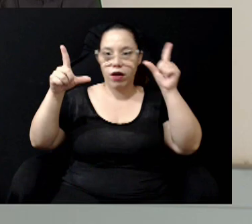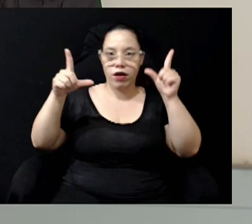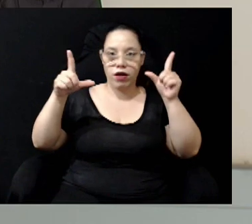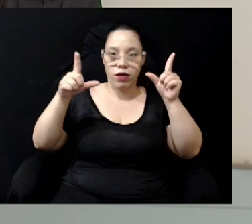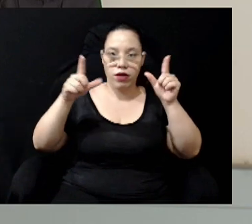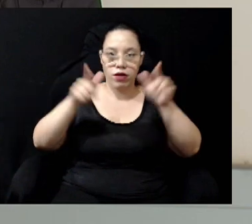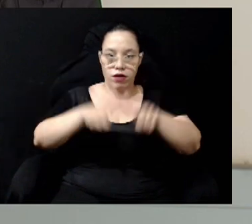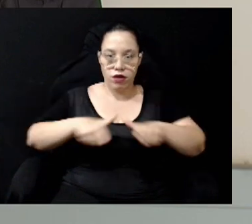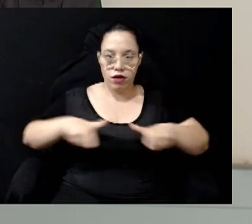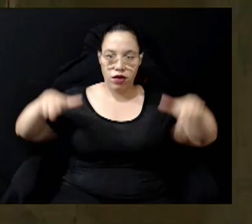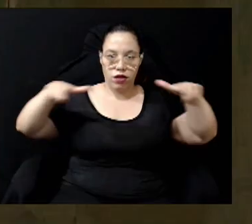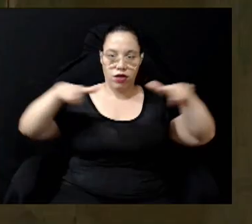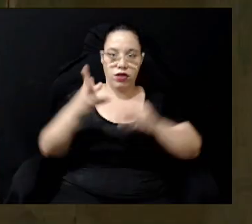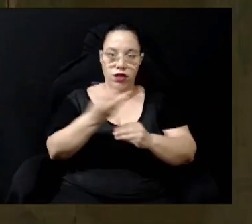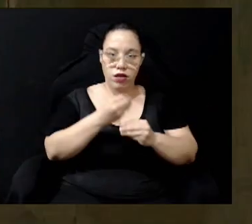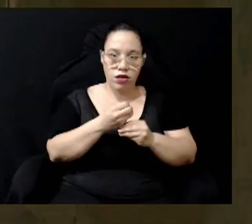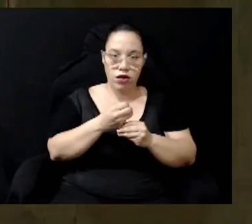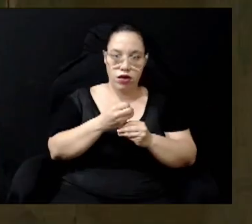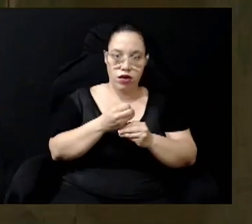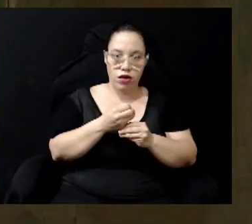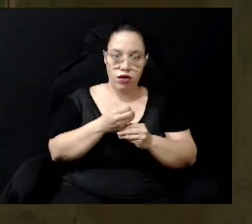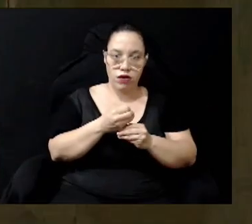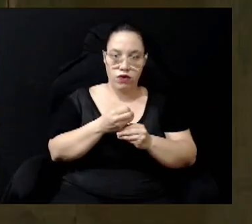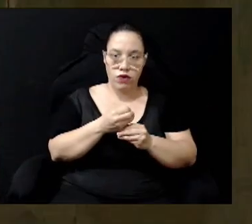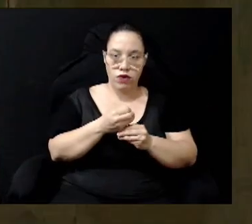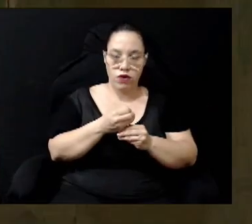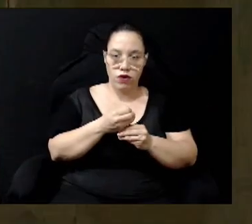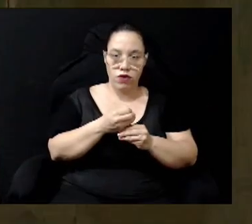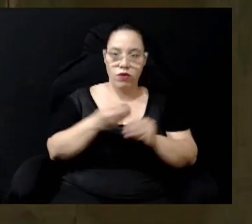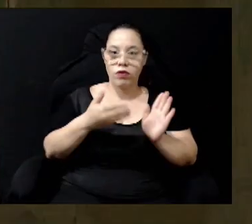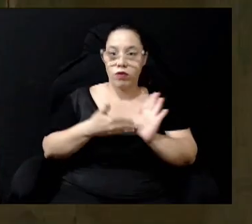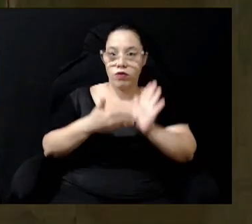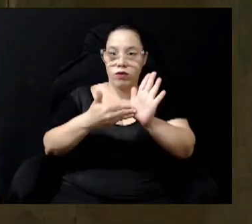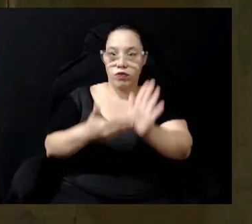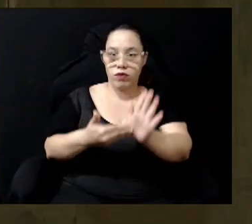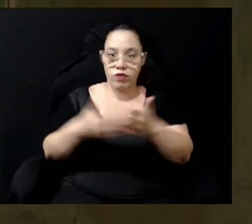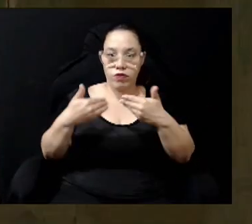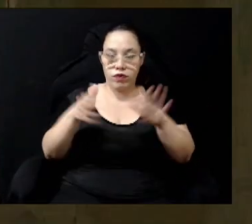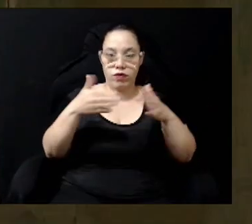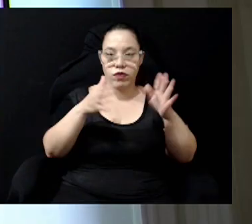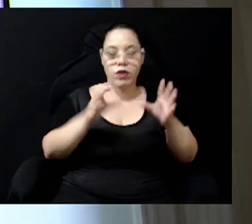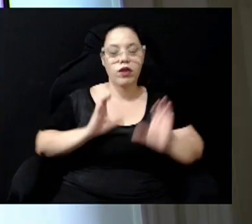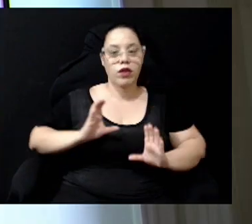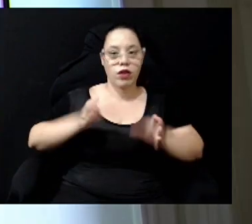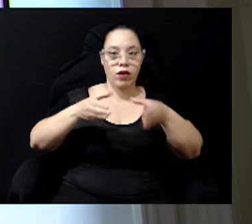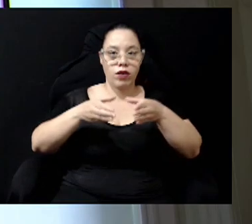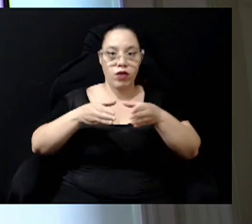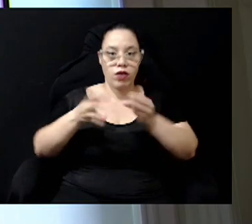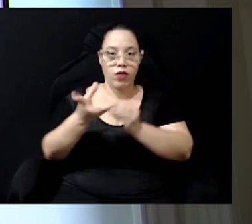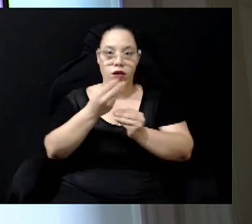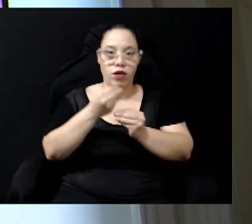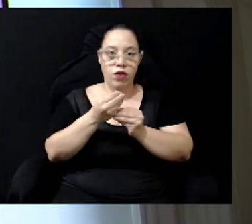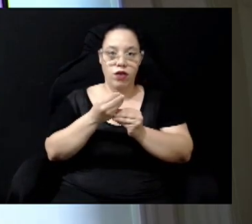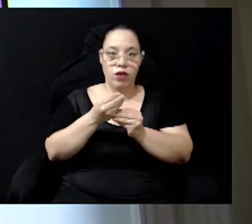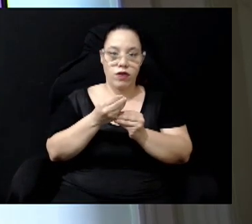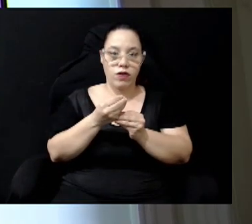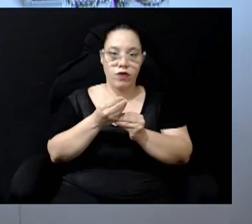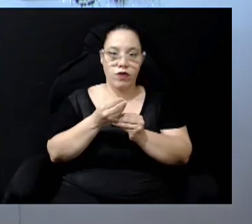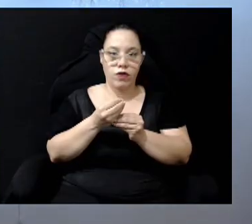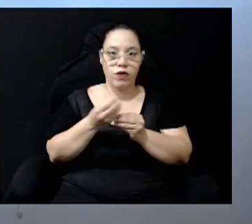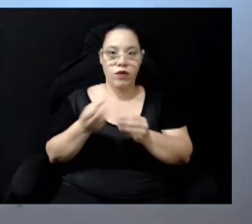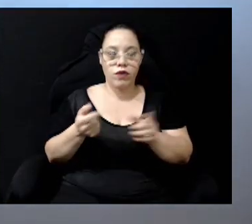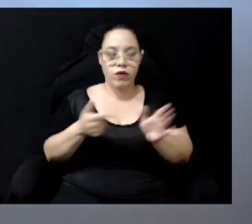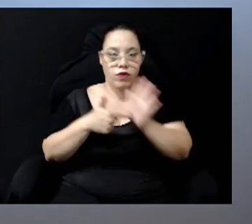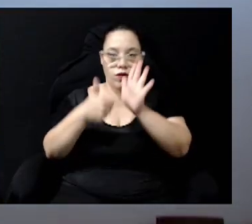Artes Lélio Colutini, que permanentemente se abre à comunidade de artes plásticas para suas mostras e